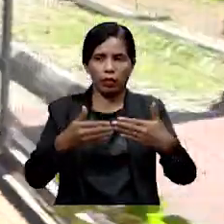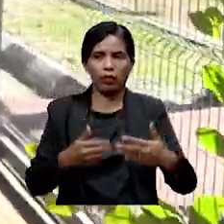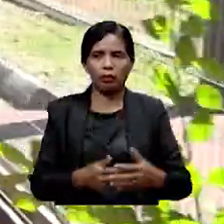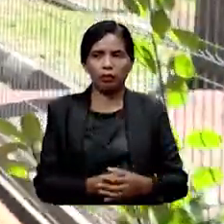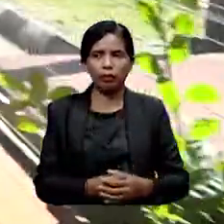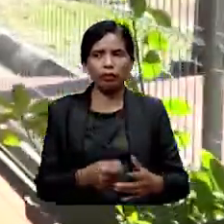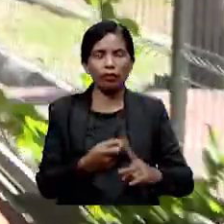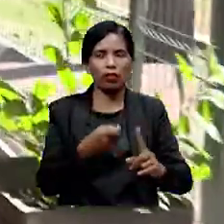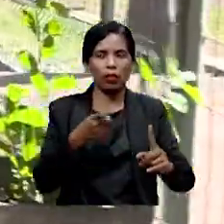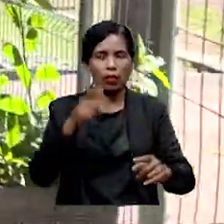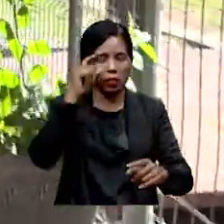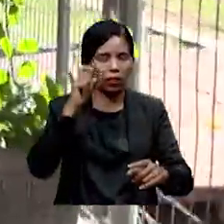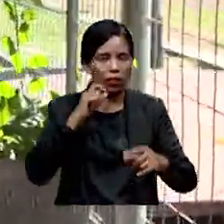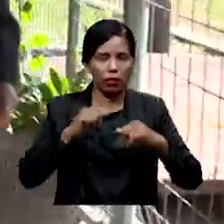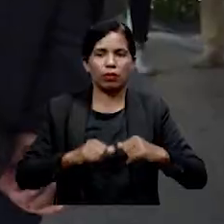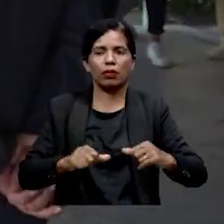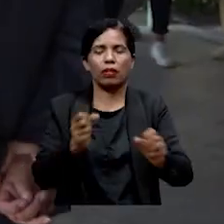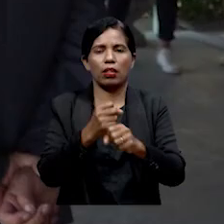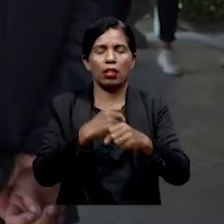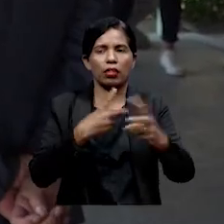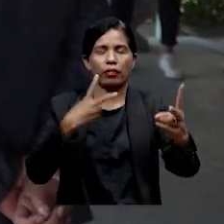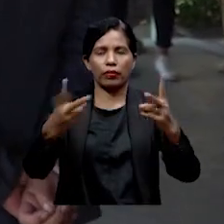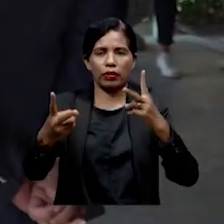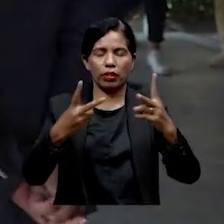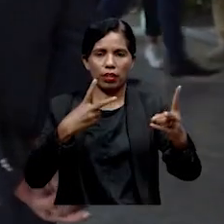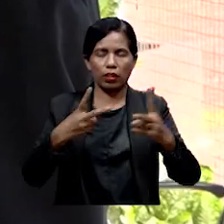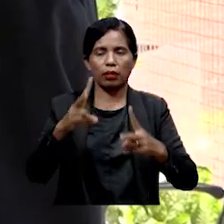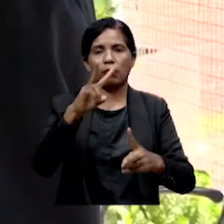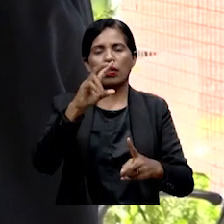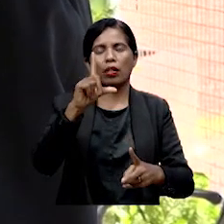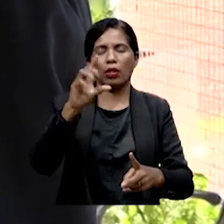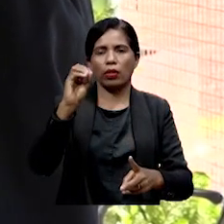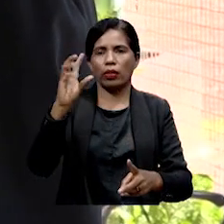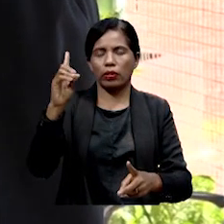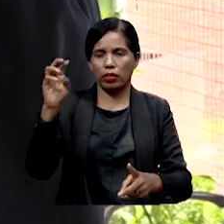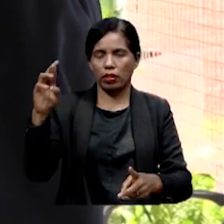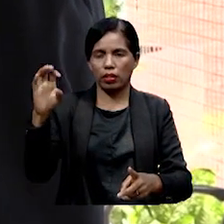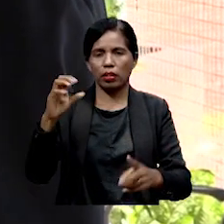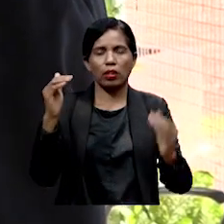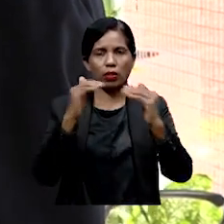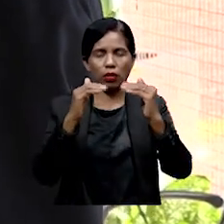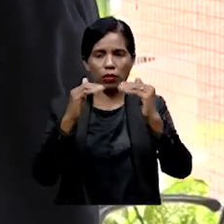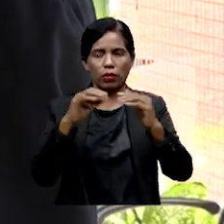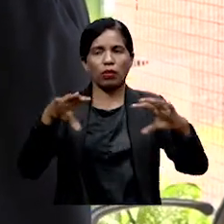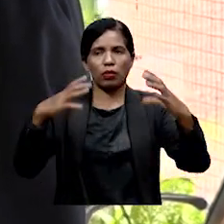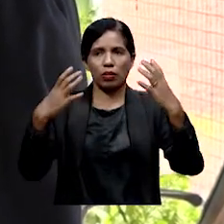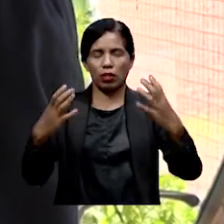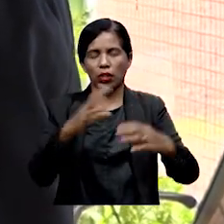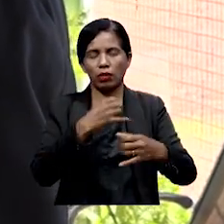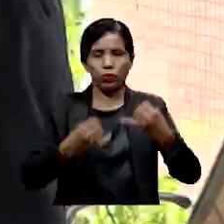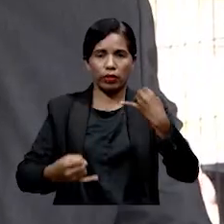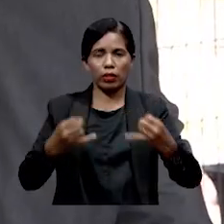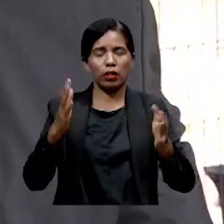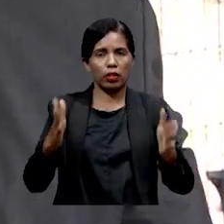usi Bruselas Sanana continua halo viajen ba Londres odi halo reunião estratégica ko conselho jurídico sira kono ba